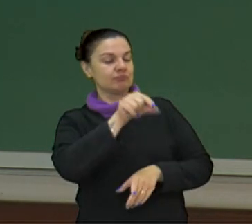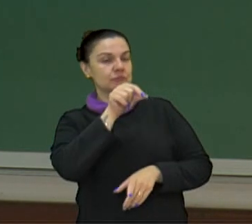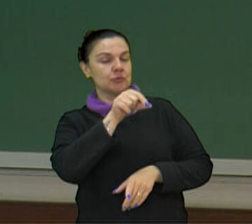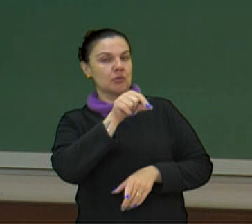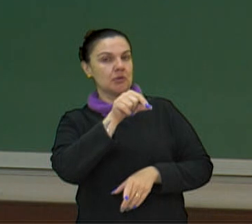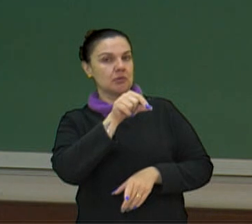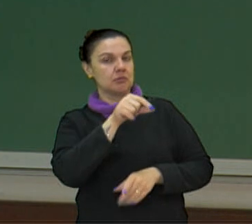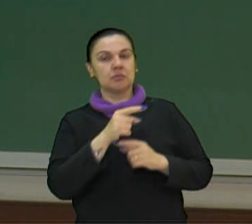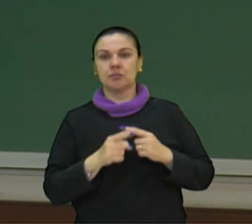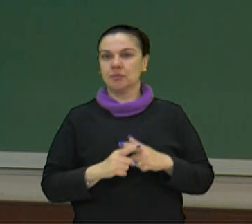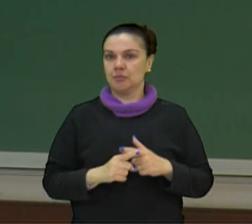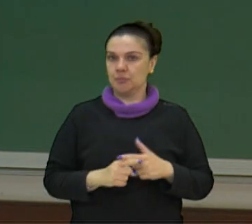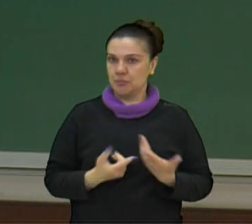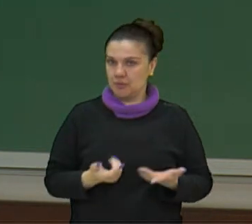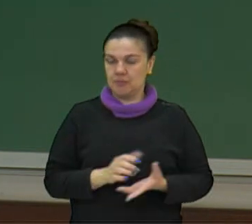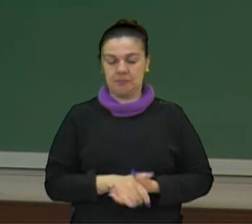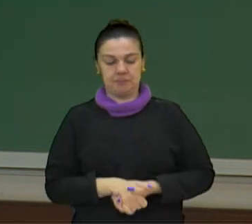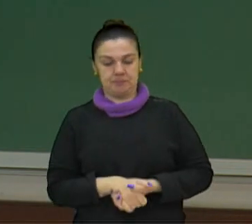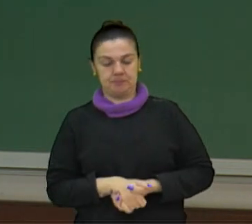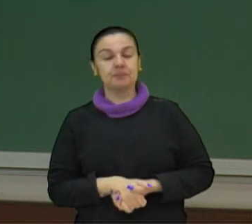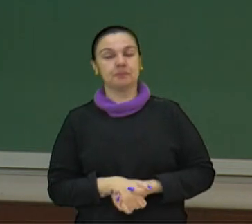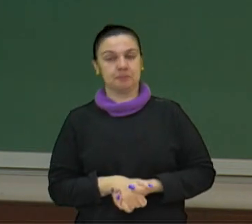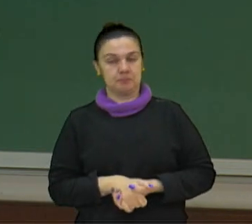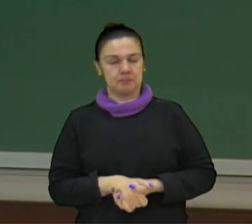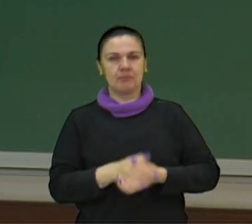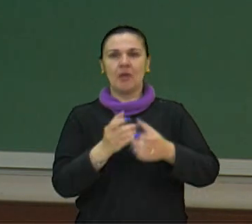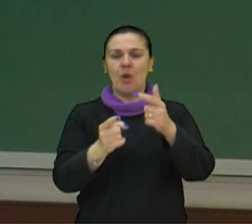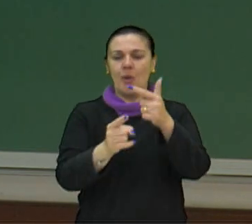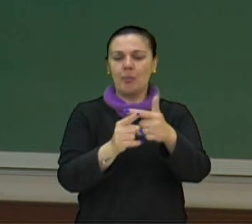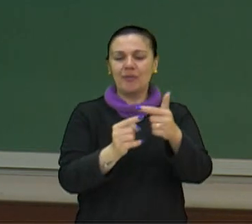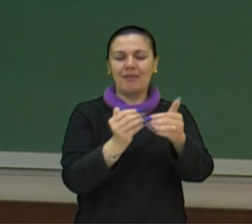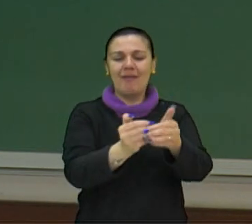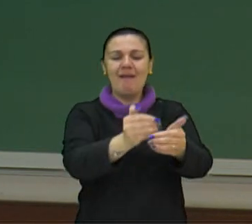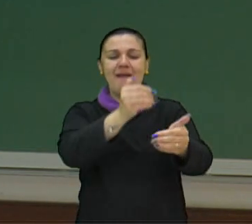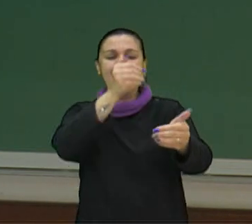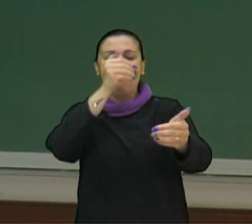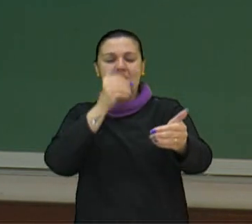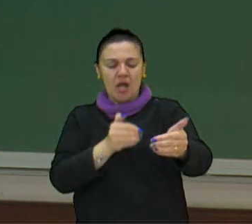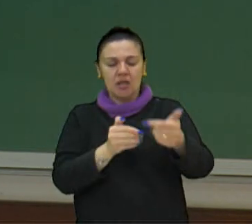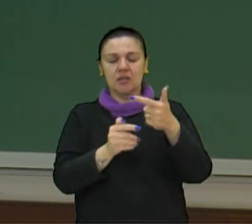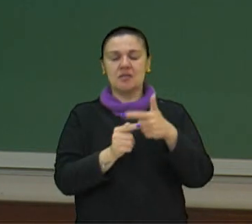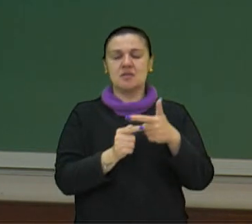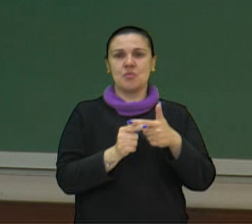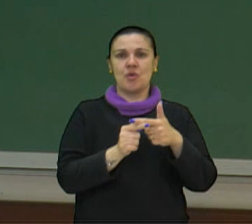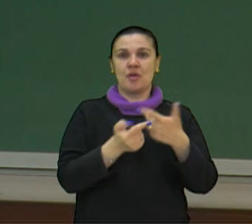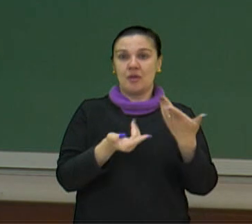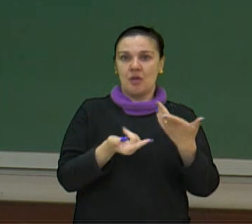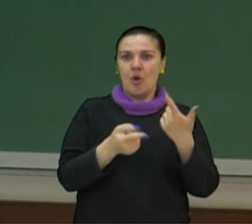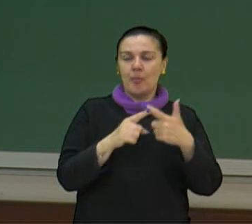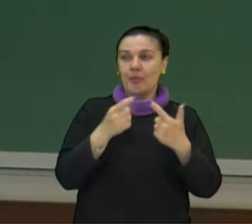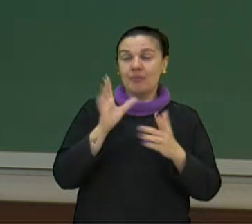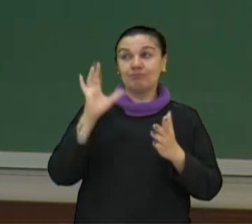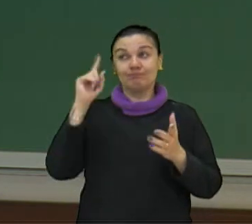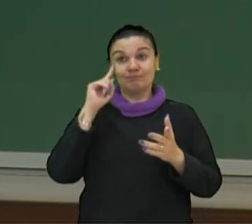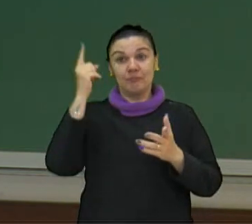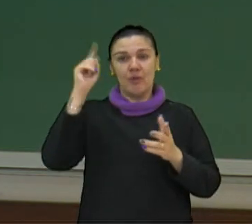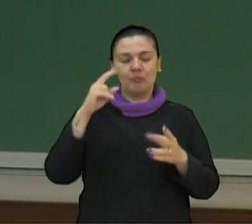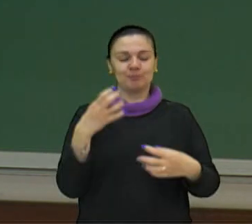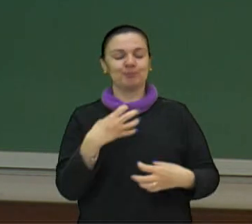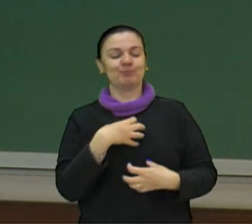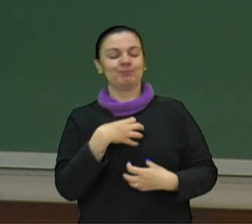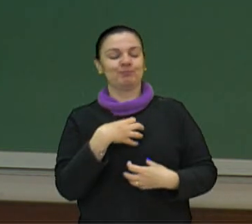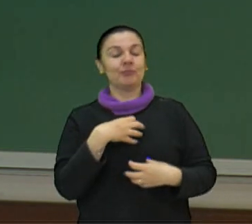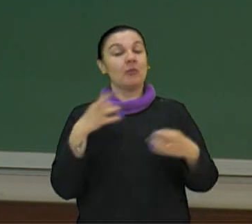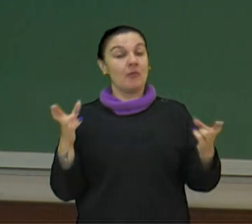sempre existe uma razão de ser das decisões que tomamos. Por que temos determinadas ideias, determinados sentimentos? Bom, sempre existe